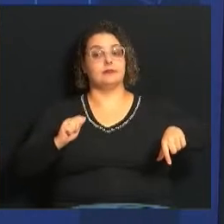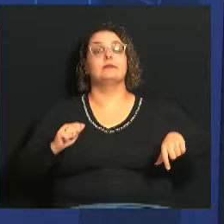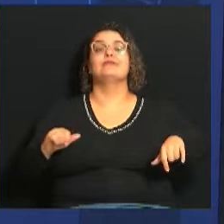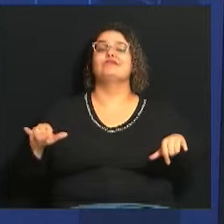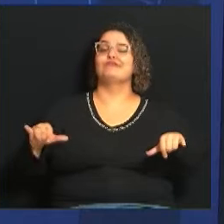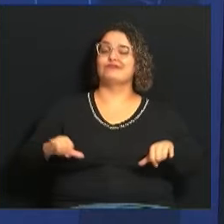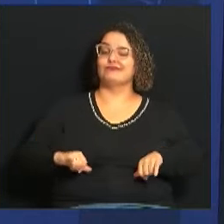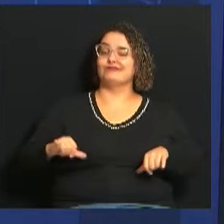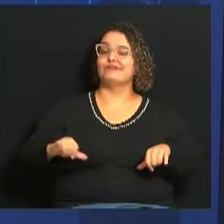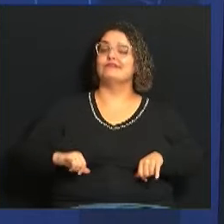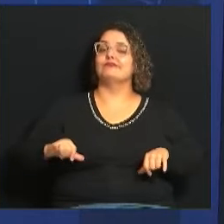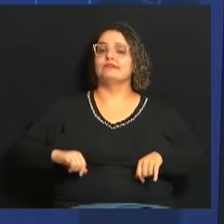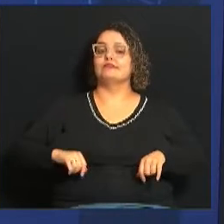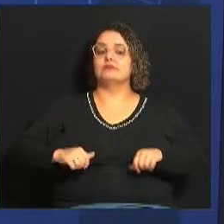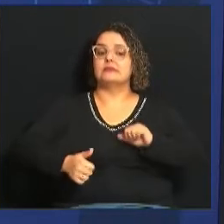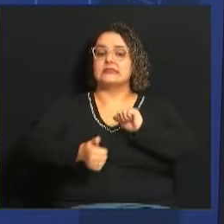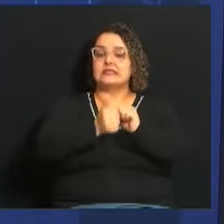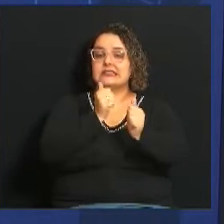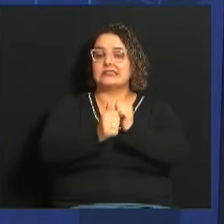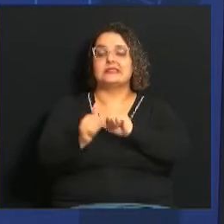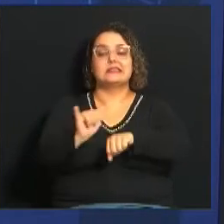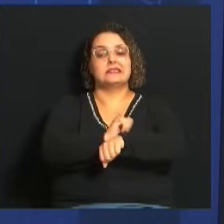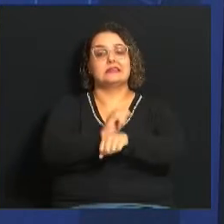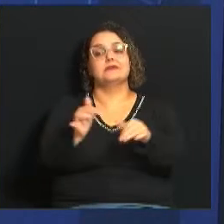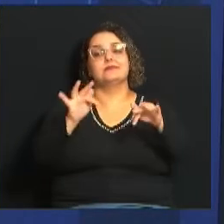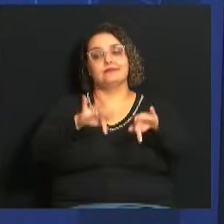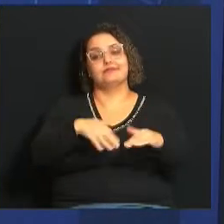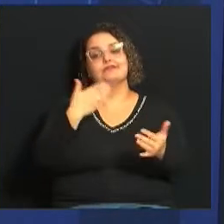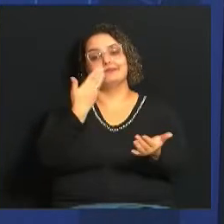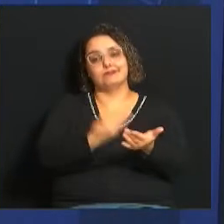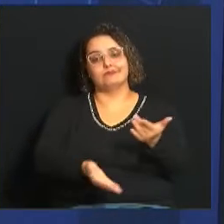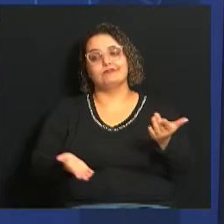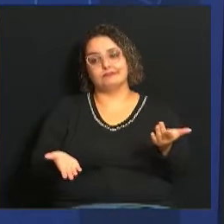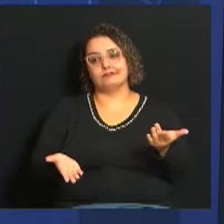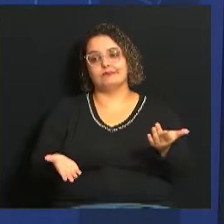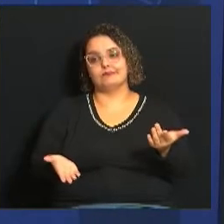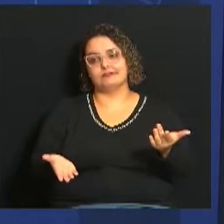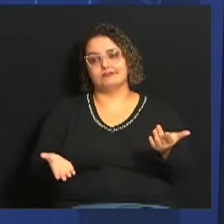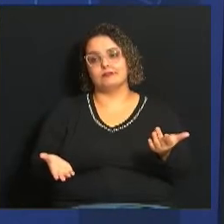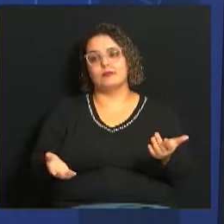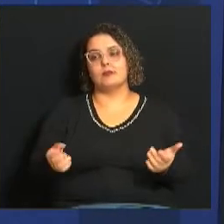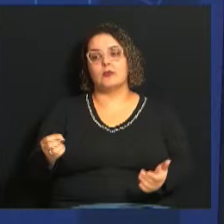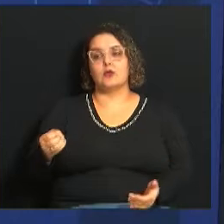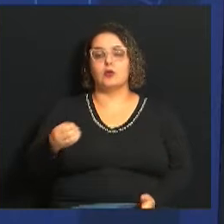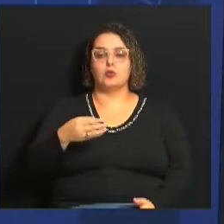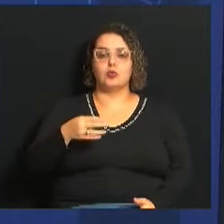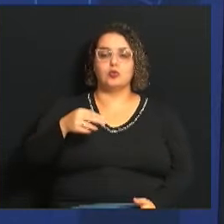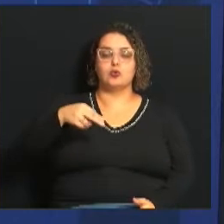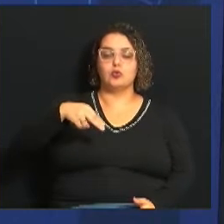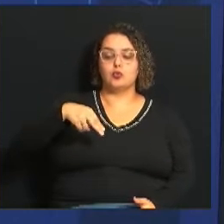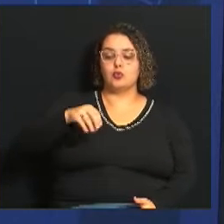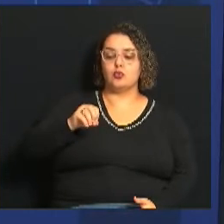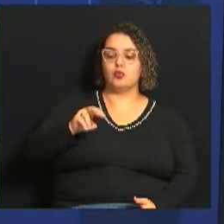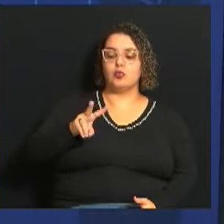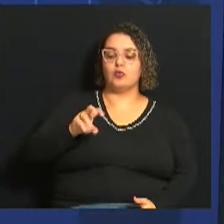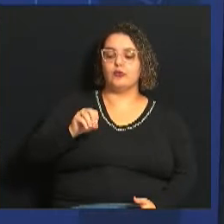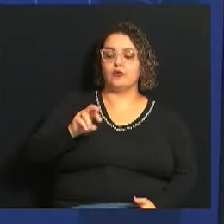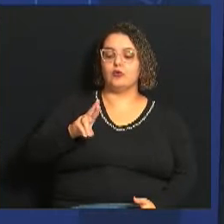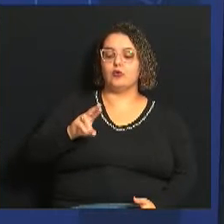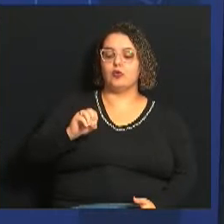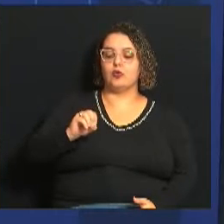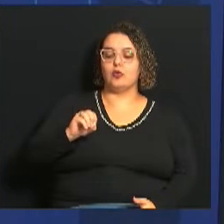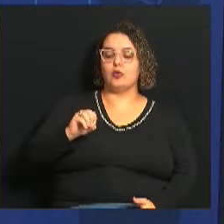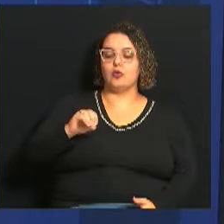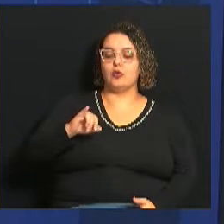criar jogadas, finalizar e acabou perdendo em casa então para o Novo Horizontino. A equipe visitante ainda teve